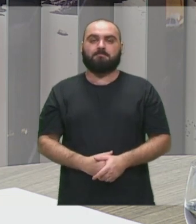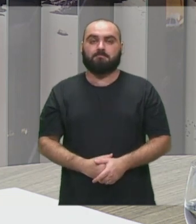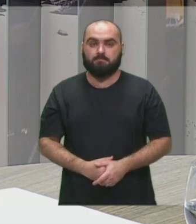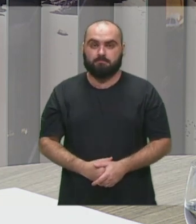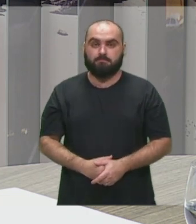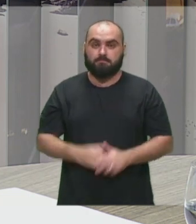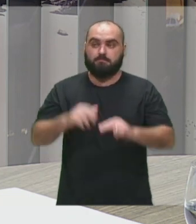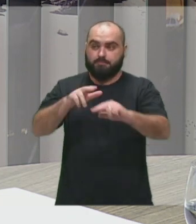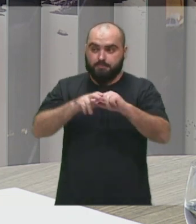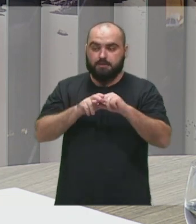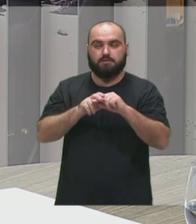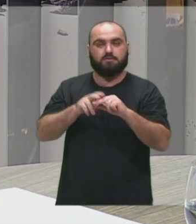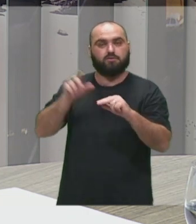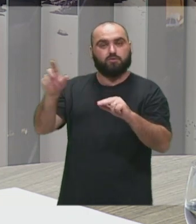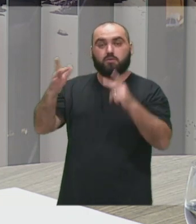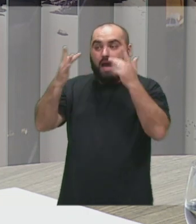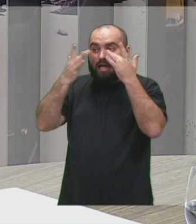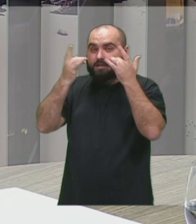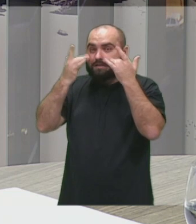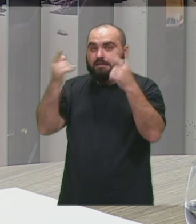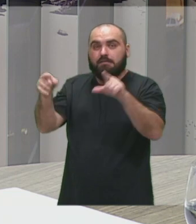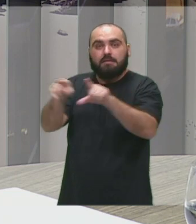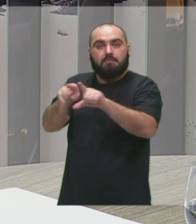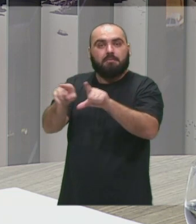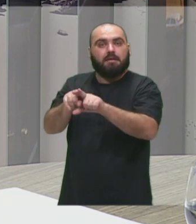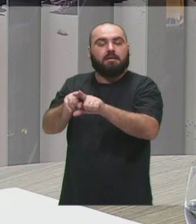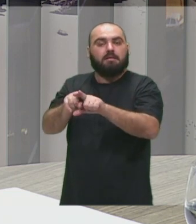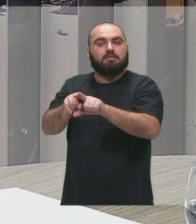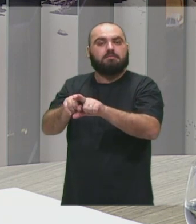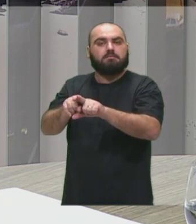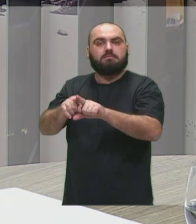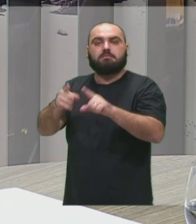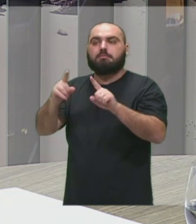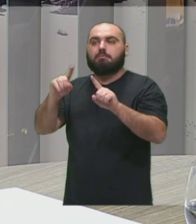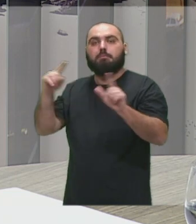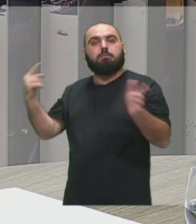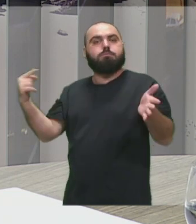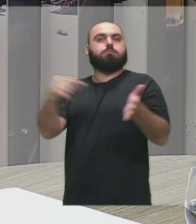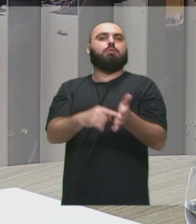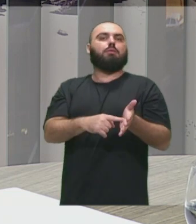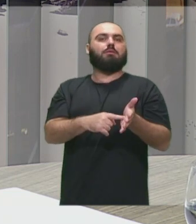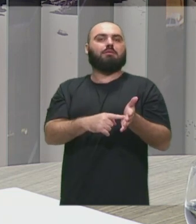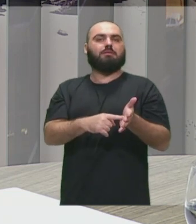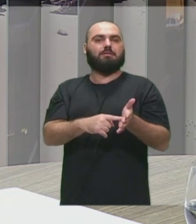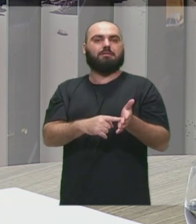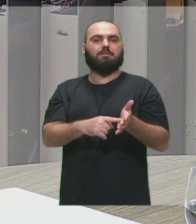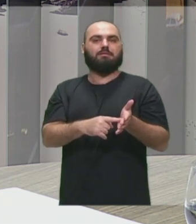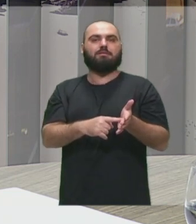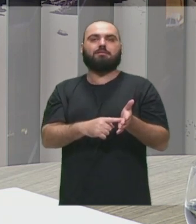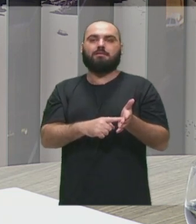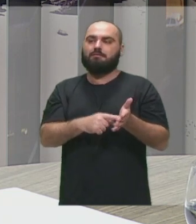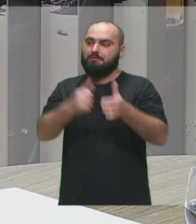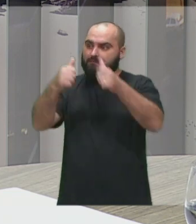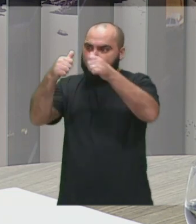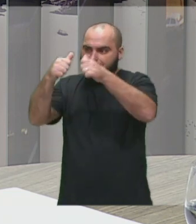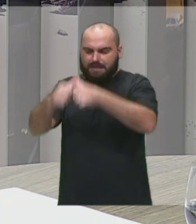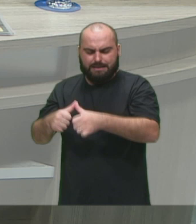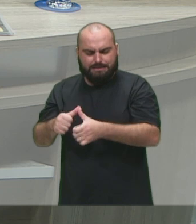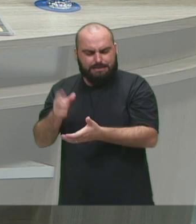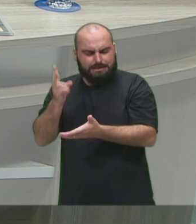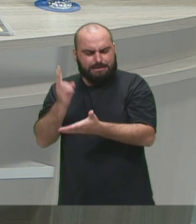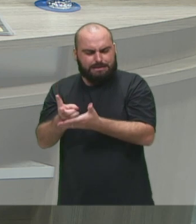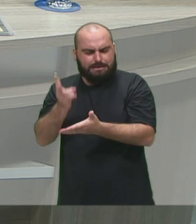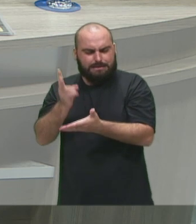protesta de forma lúdica e ele deixa uma voz, ele perpetua a voz